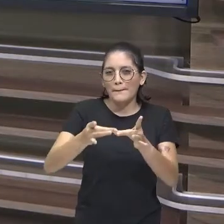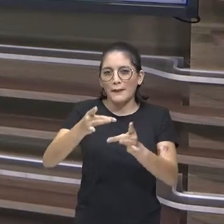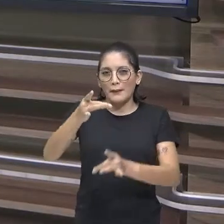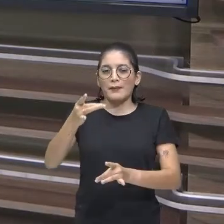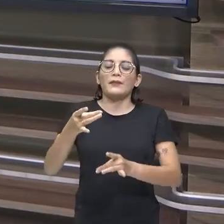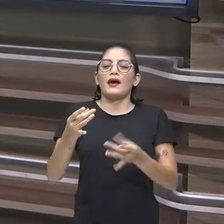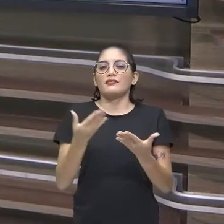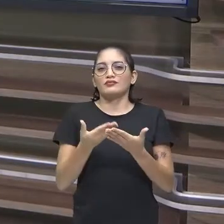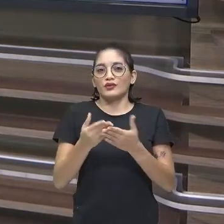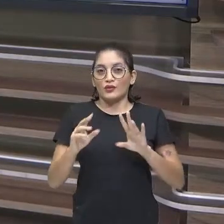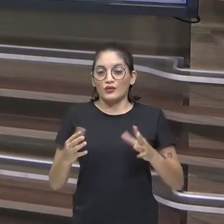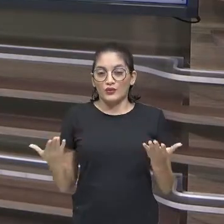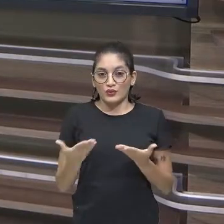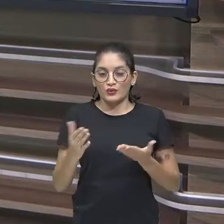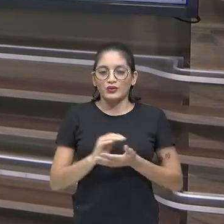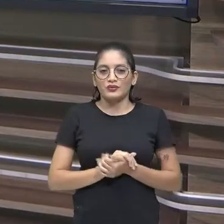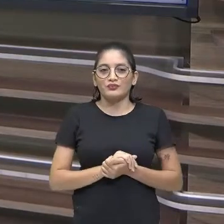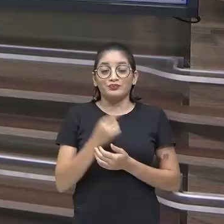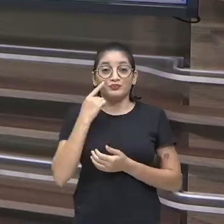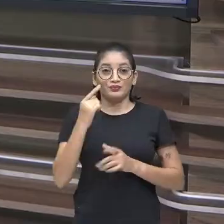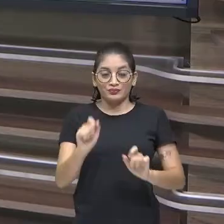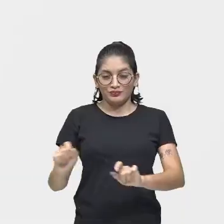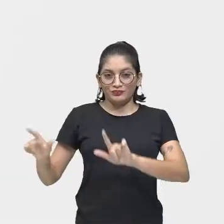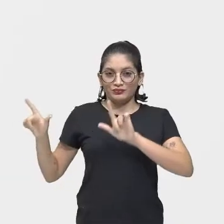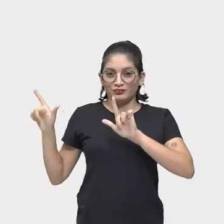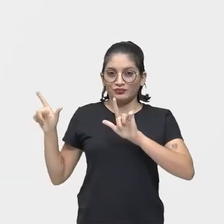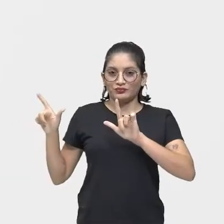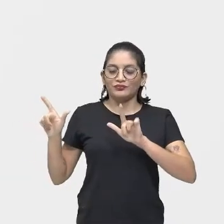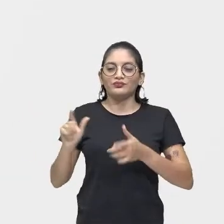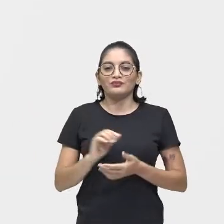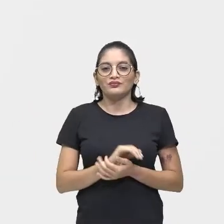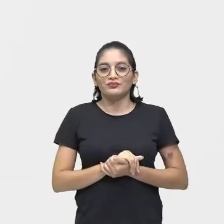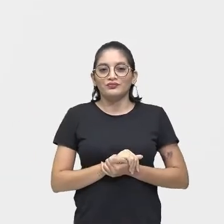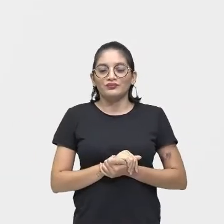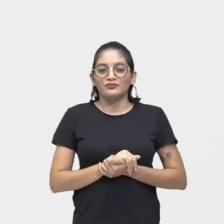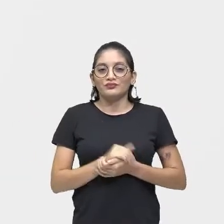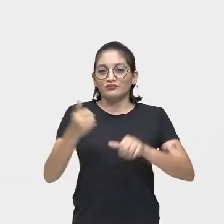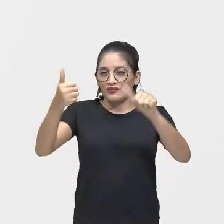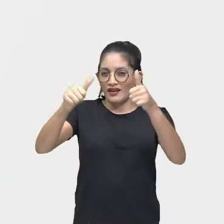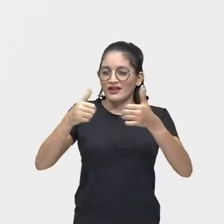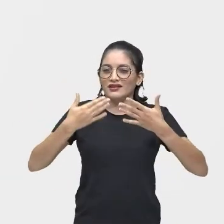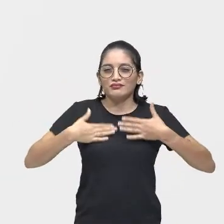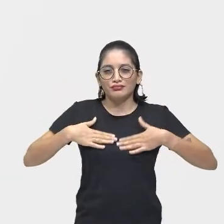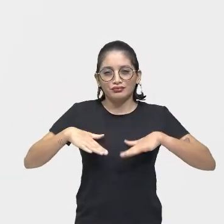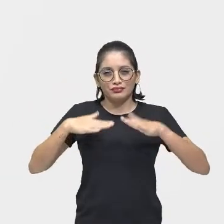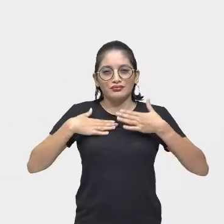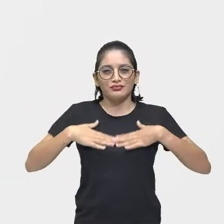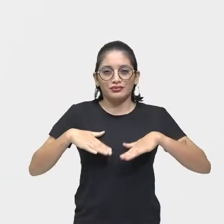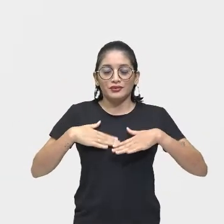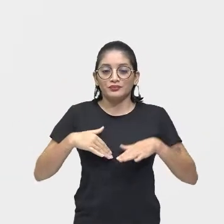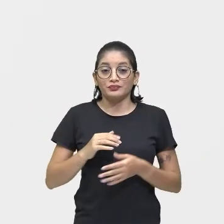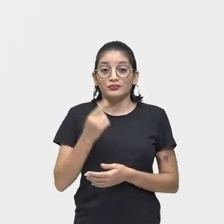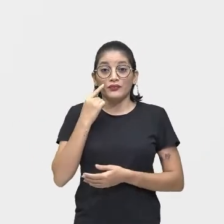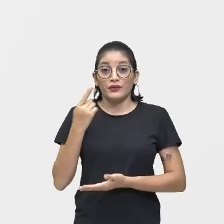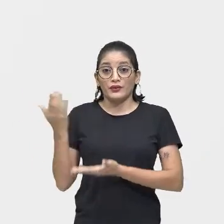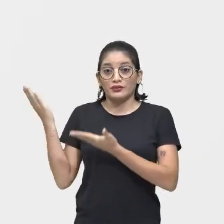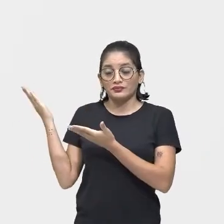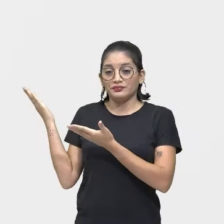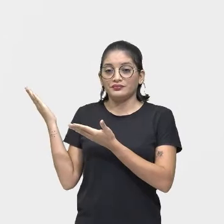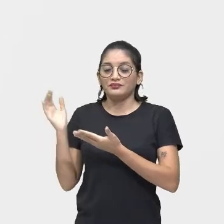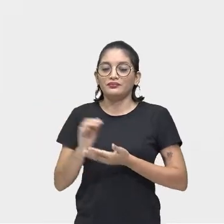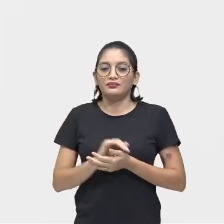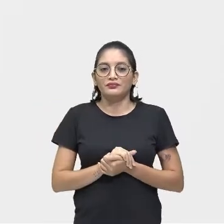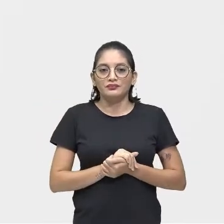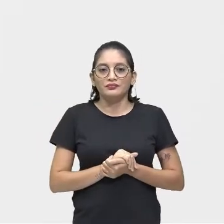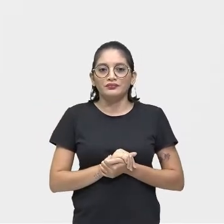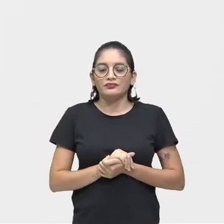aula de hoje. Vamos lá para mais uma cartela, mais uma imagem para a gente analisar com calma. Aqui a gente está vendo